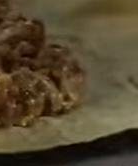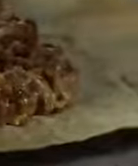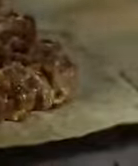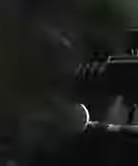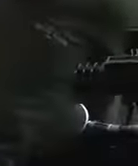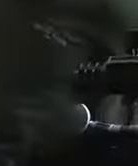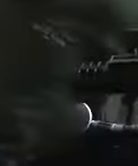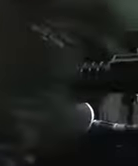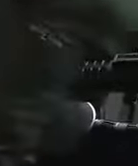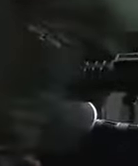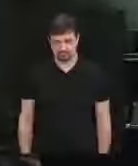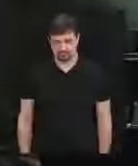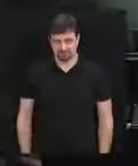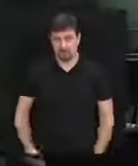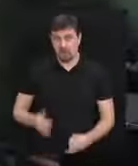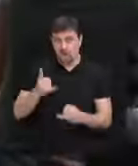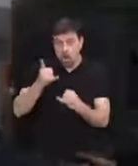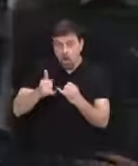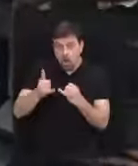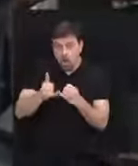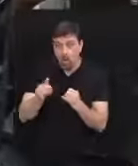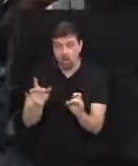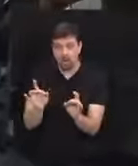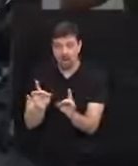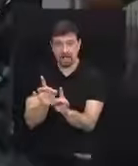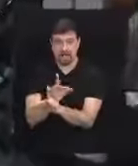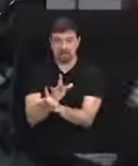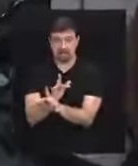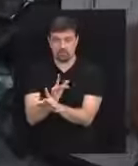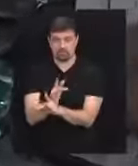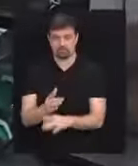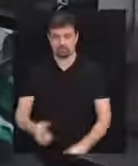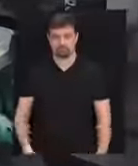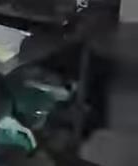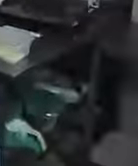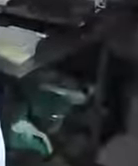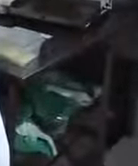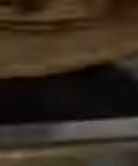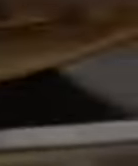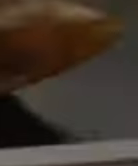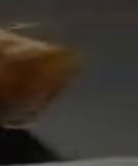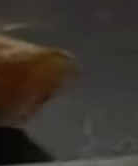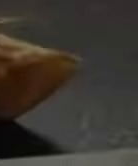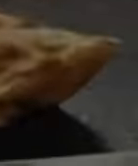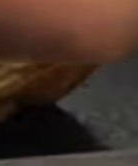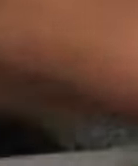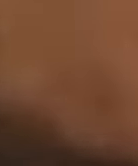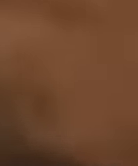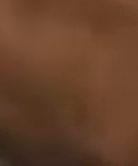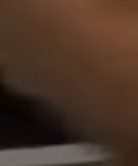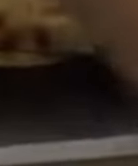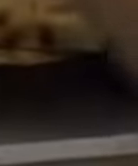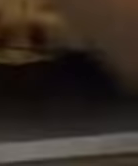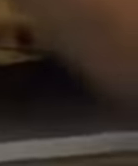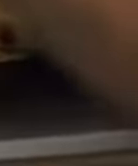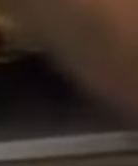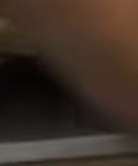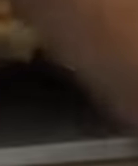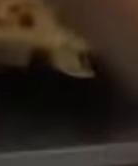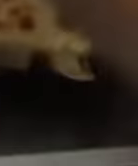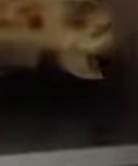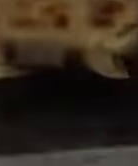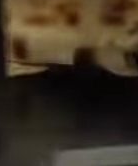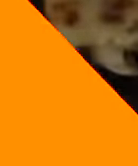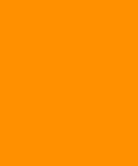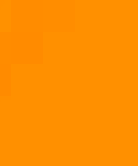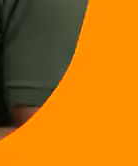assim. Eu vou fechar ela agora. Ó, você pega aqui, ó, deu a primeira dobra, deu a segunda dobra. Você pode cortar isso